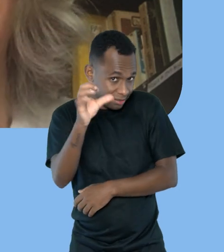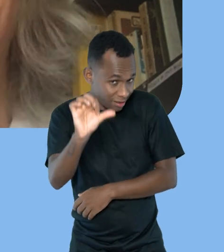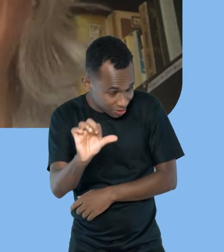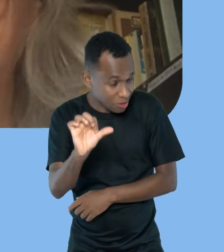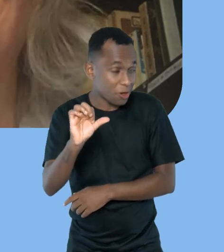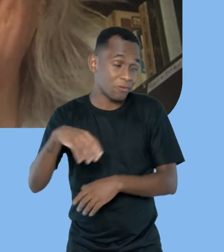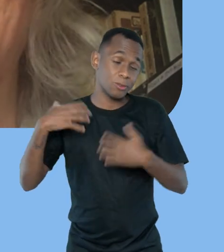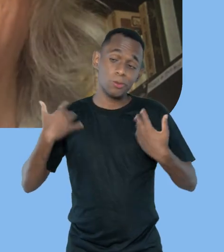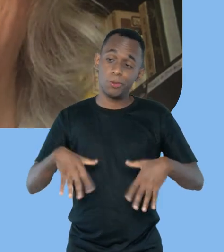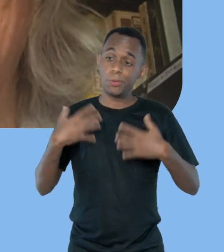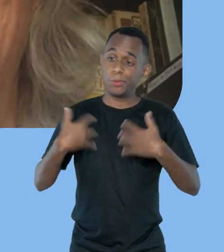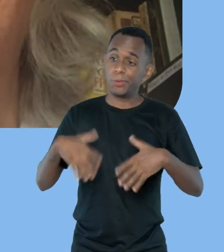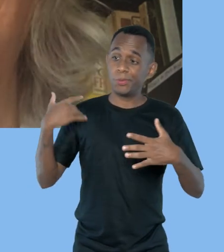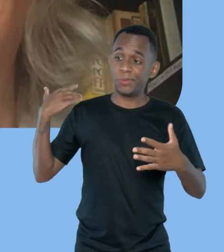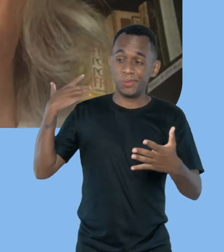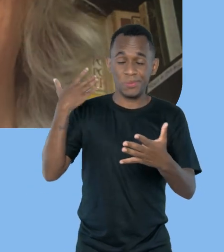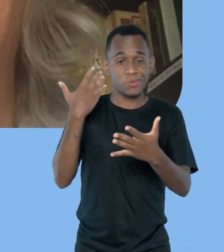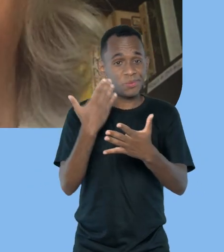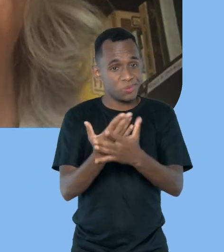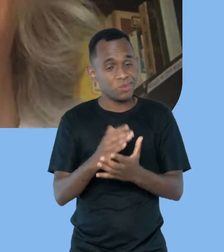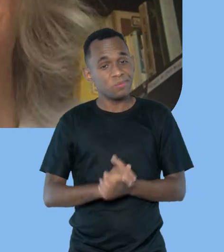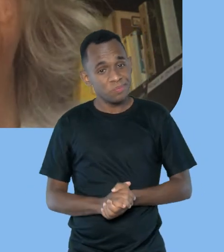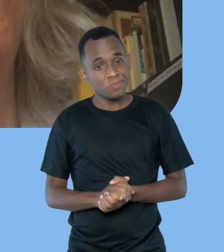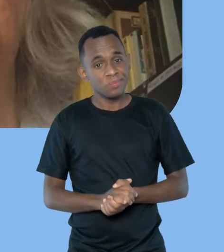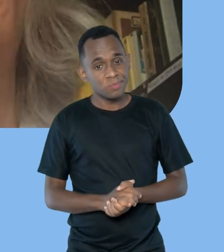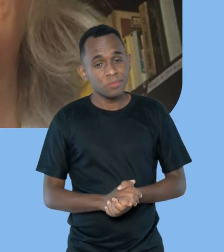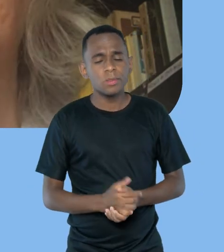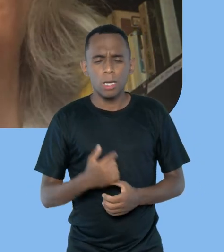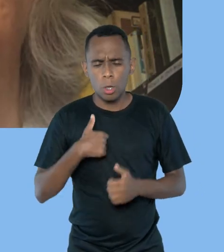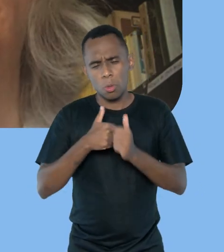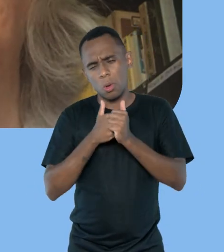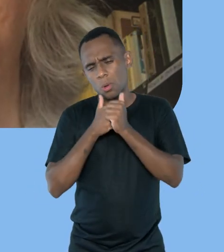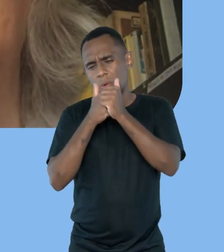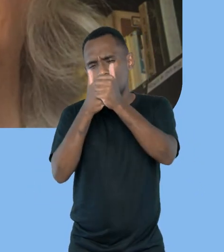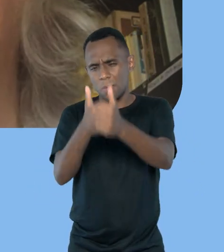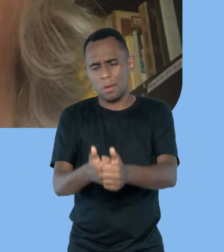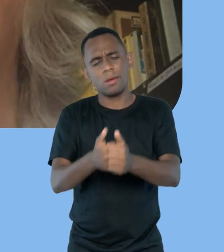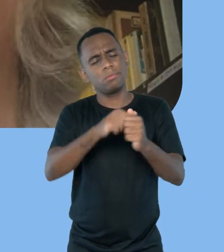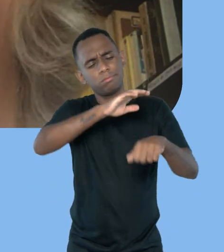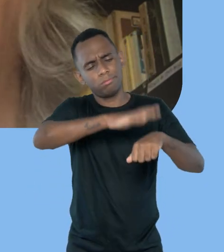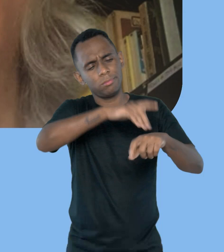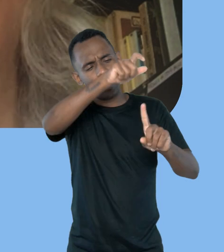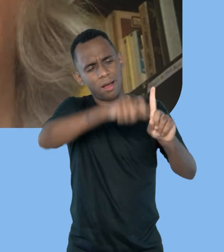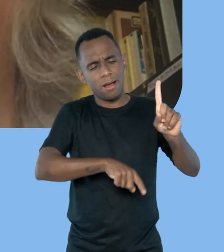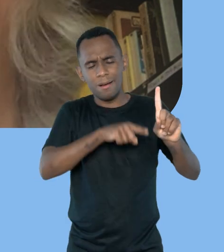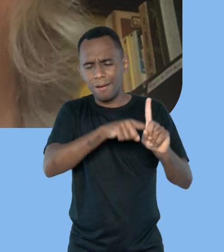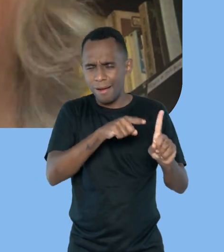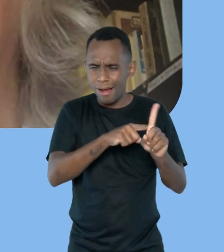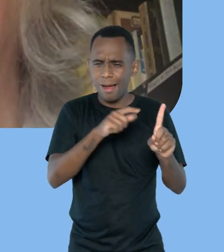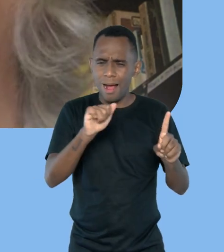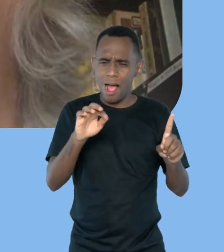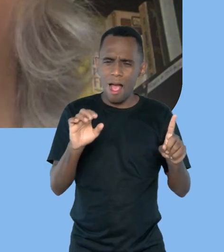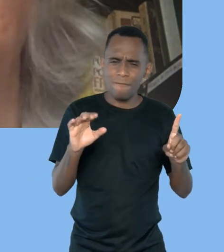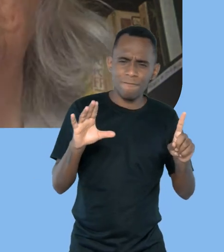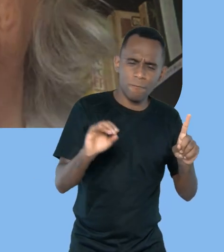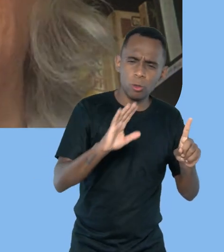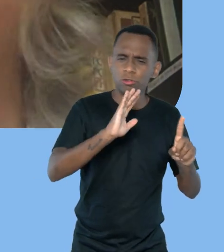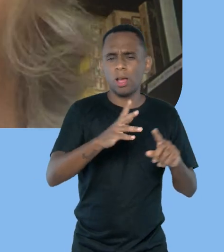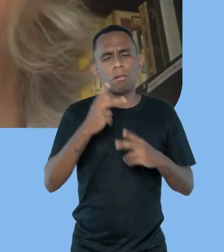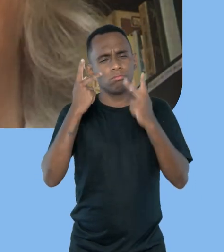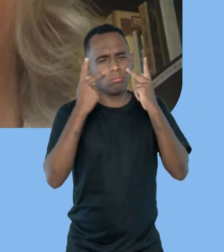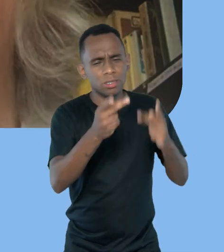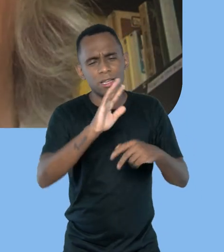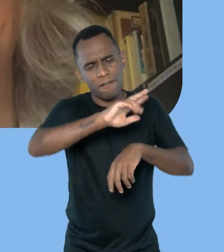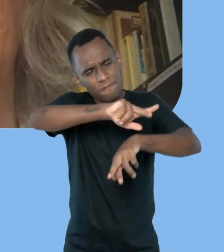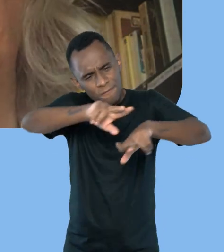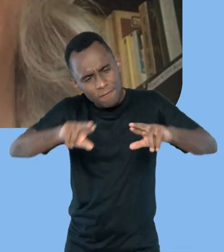né? 39 anos. É muito tempo. Eu acompanho a trajetória dele, já fui há vários tempos no